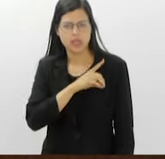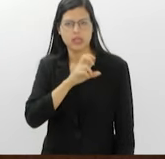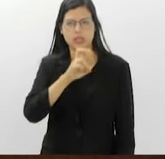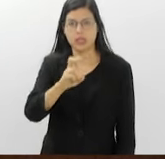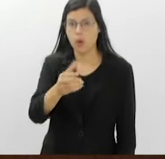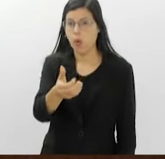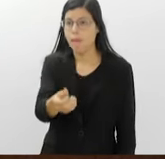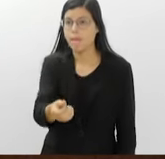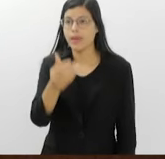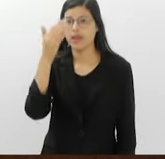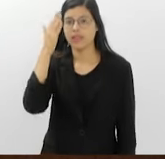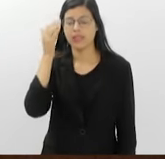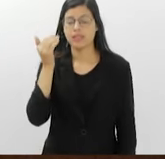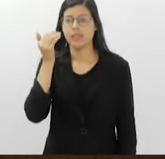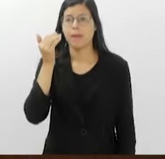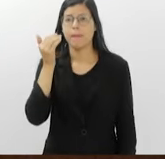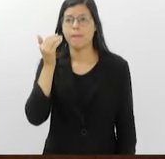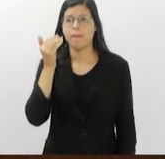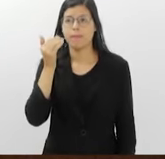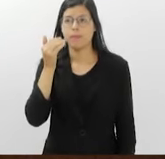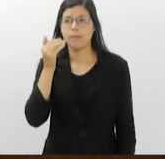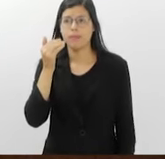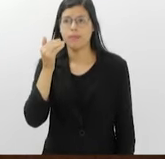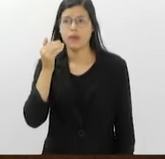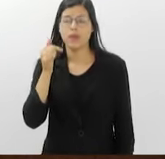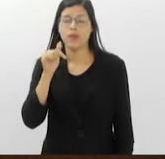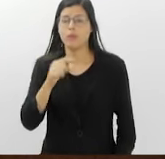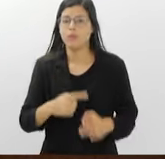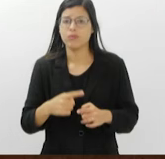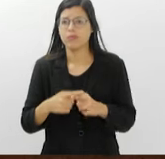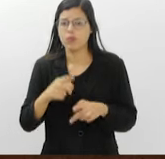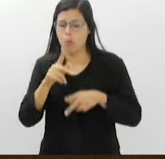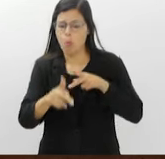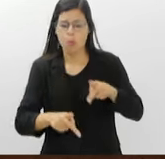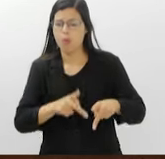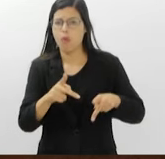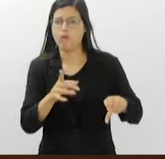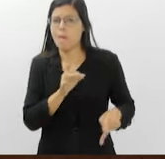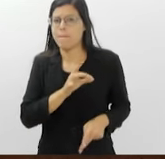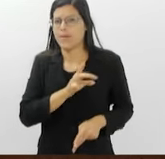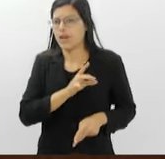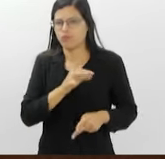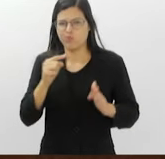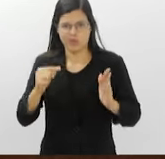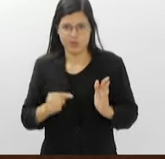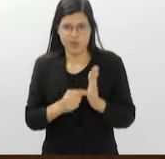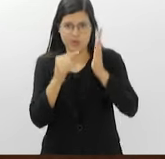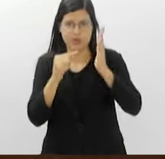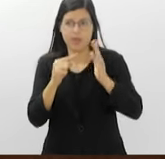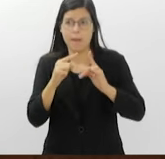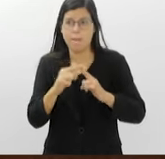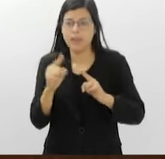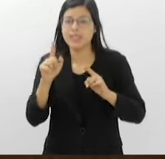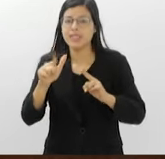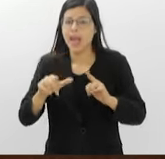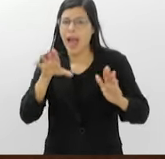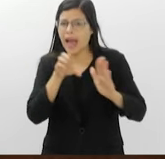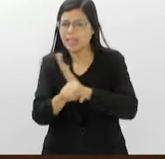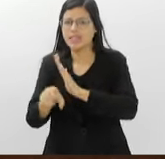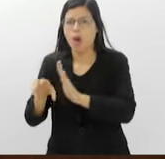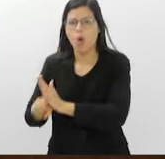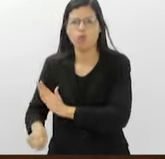os números, que a população, acho que muitos acabam não fazendo esse registro de ocorrência. Mas são assaltos todos os dias, de